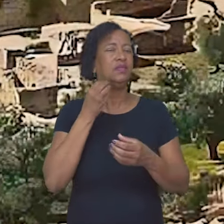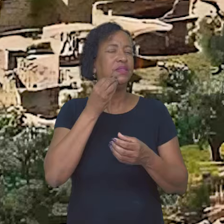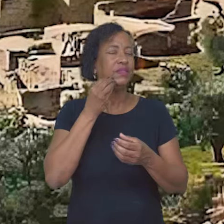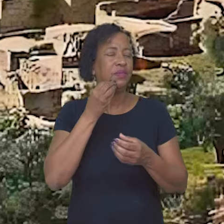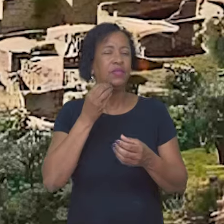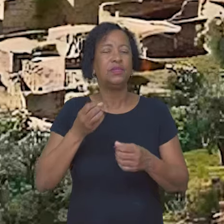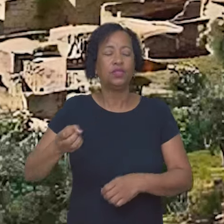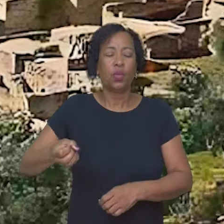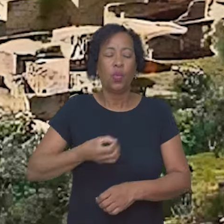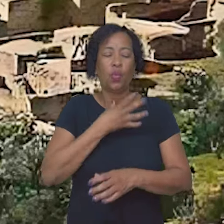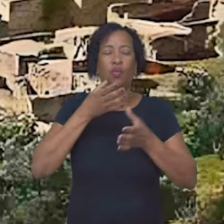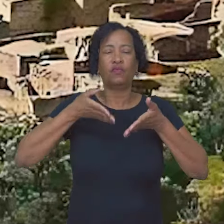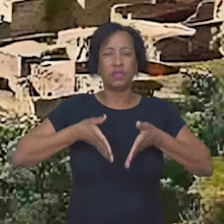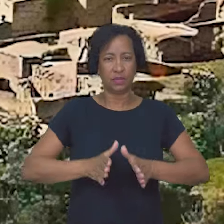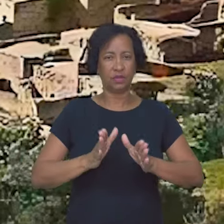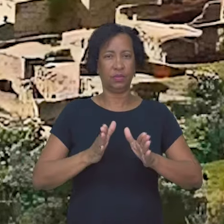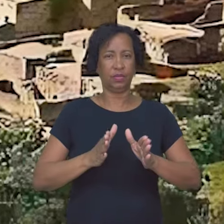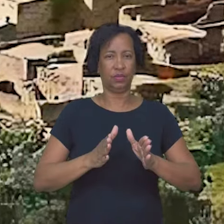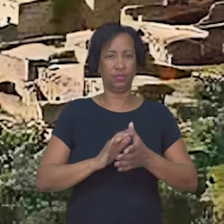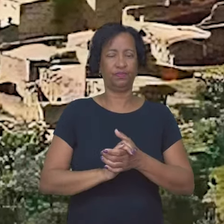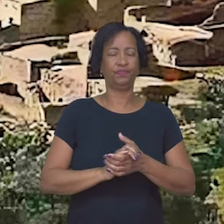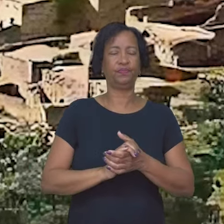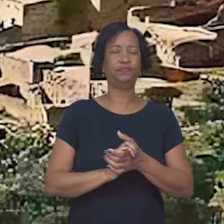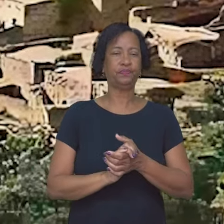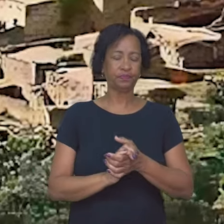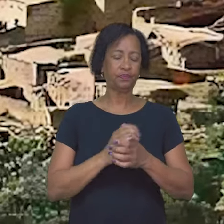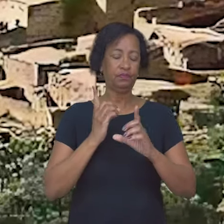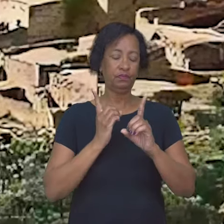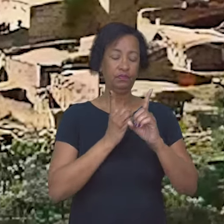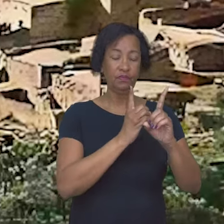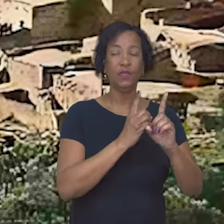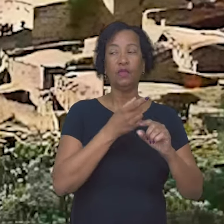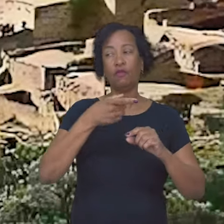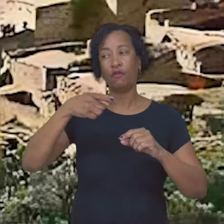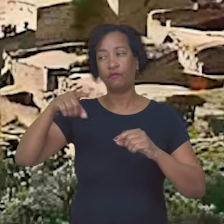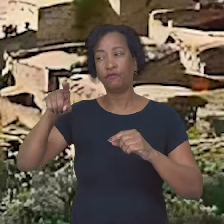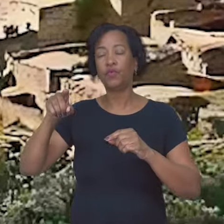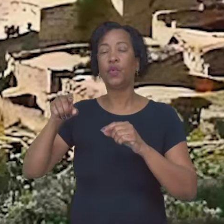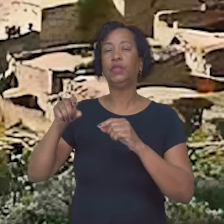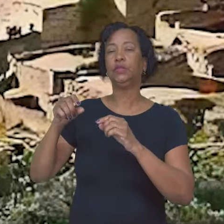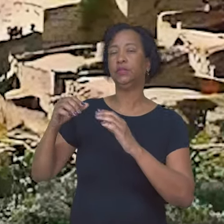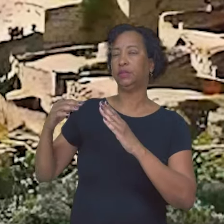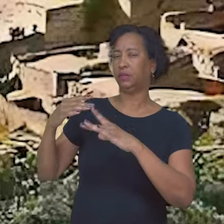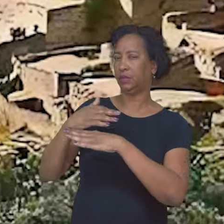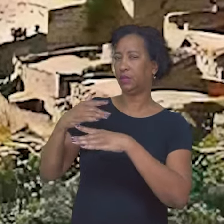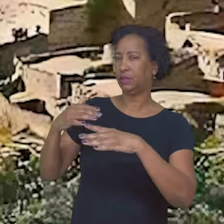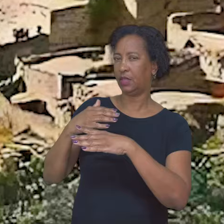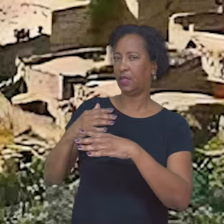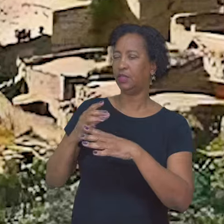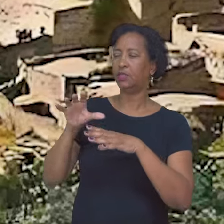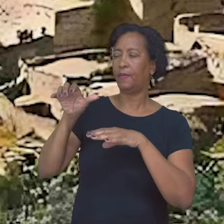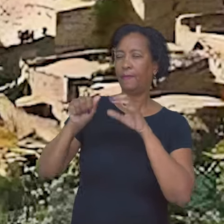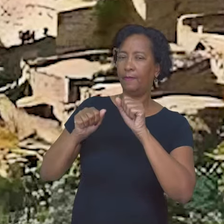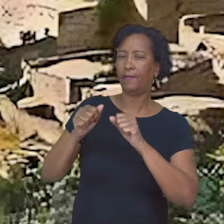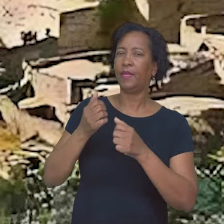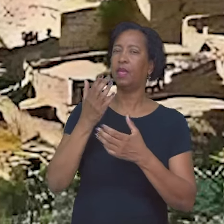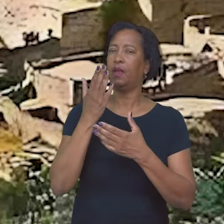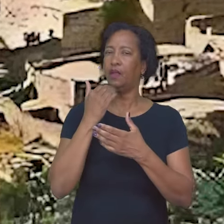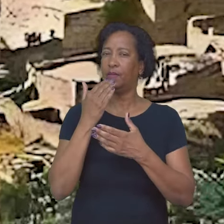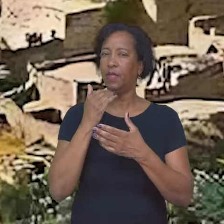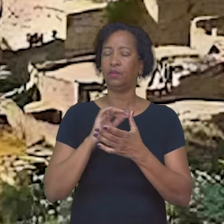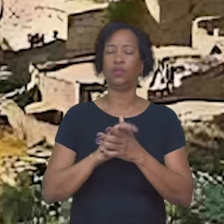m os apóstolos para uma vila para providenciarem alimento quando eles voltaram Jesus